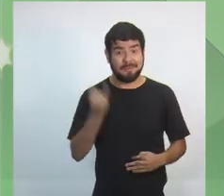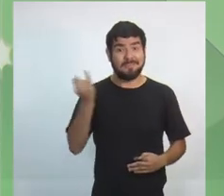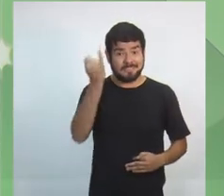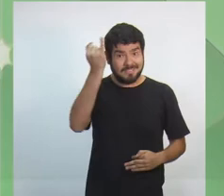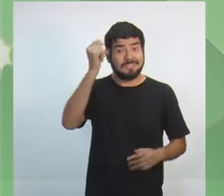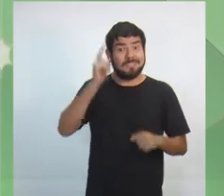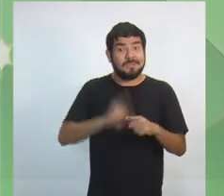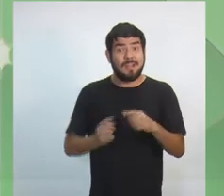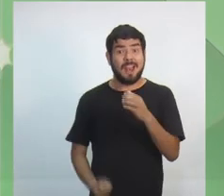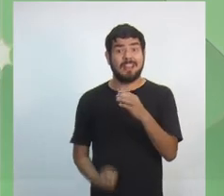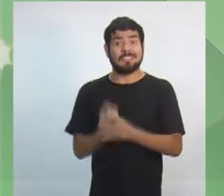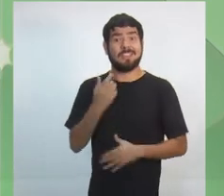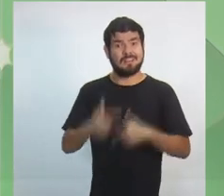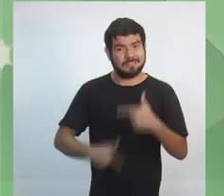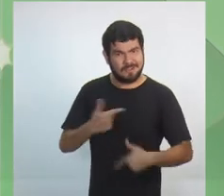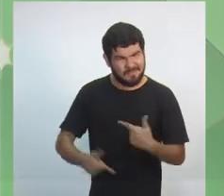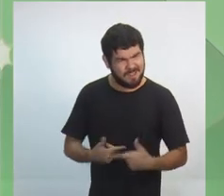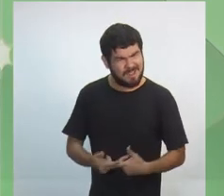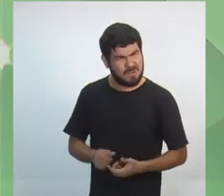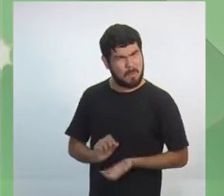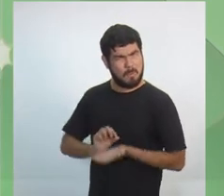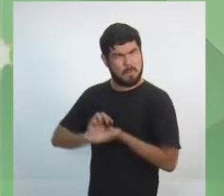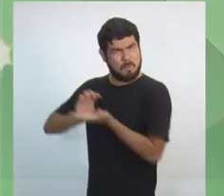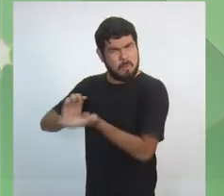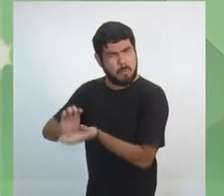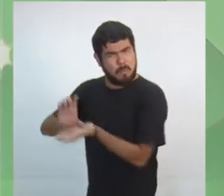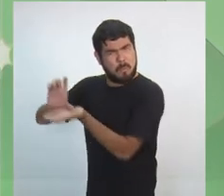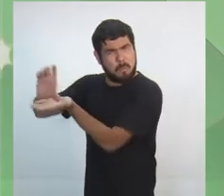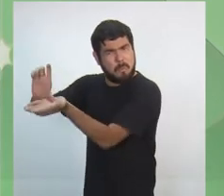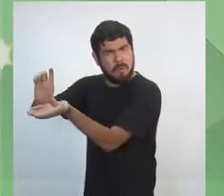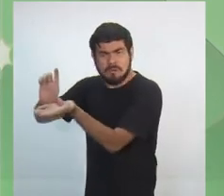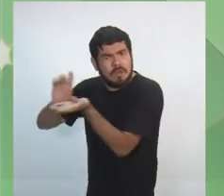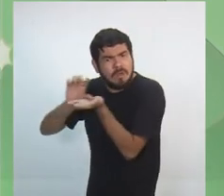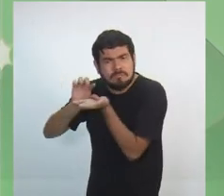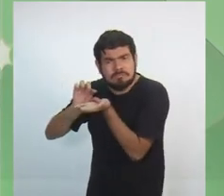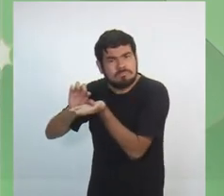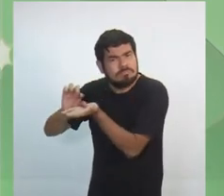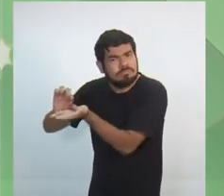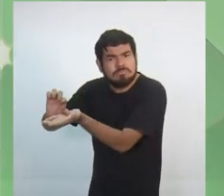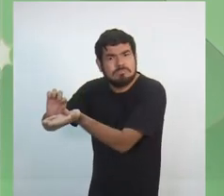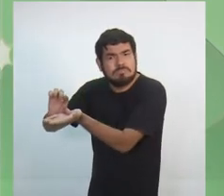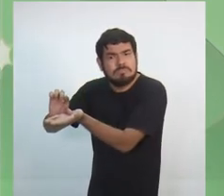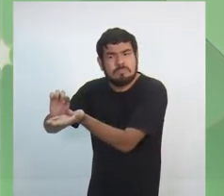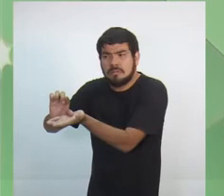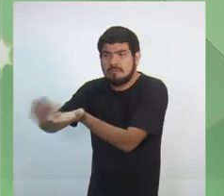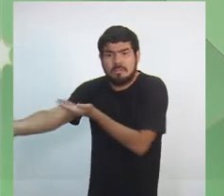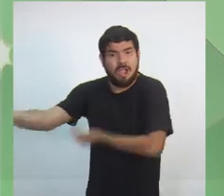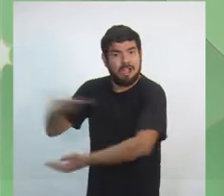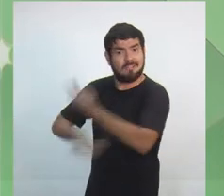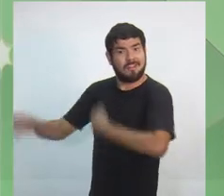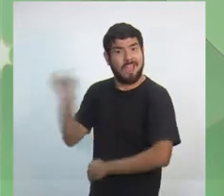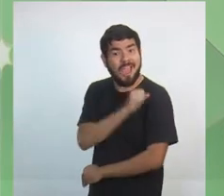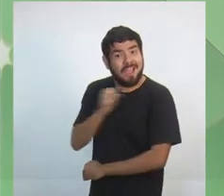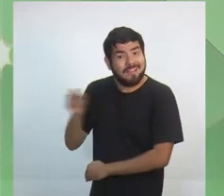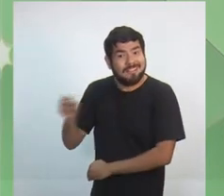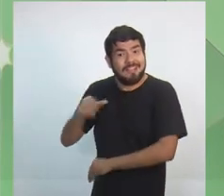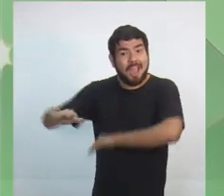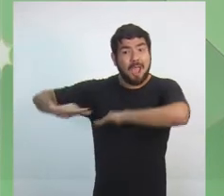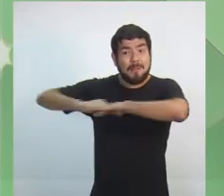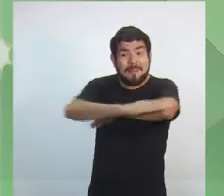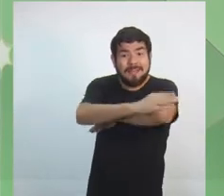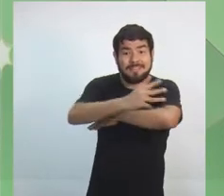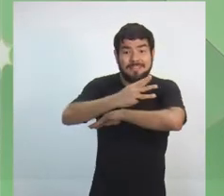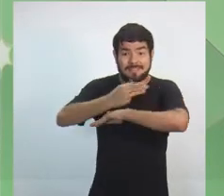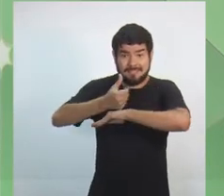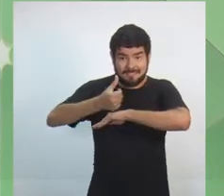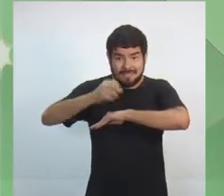Estado. E não é muito alto, no custo não é muito alto para que o Estado invista nisso. E ele tem um retorno muito próximo. A BR-319, como eu